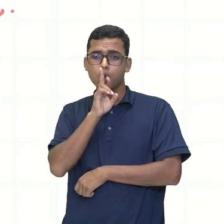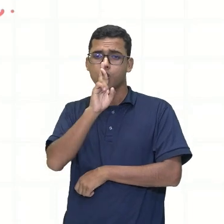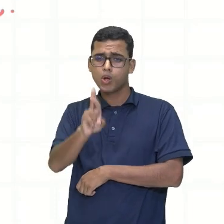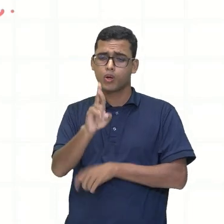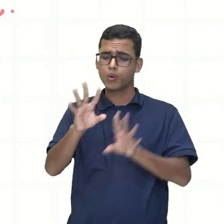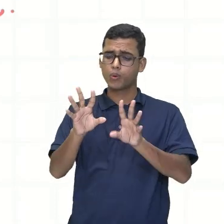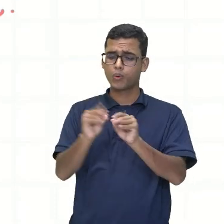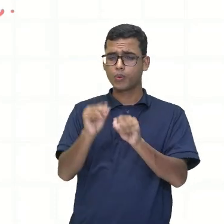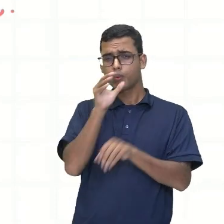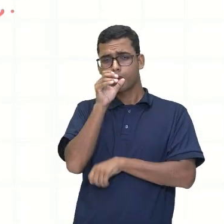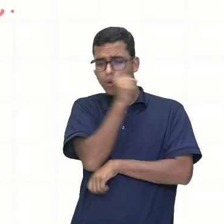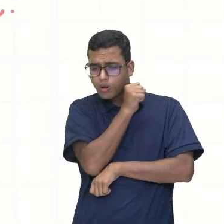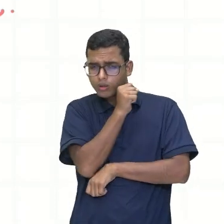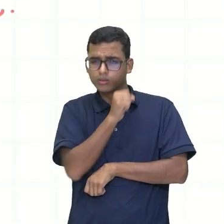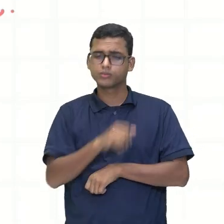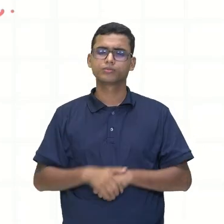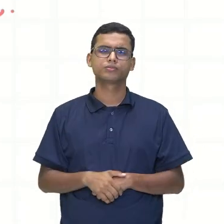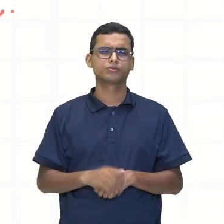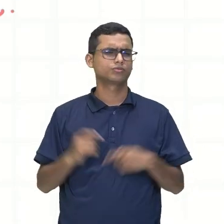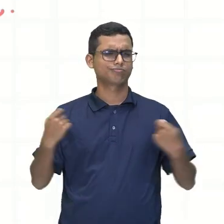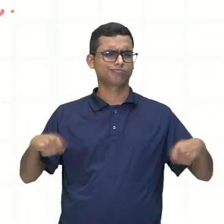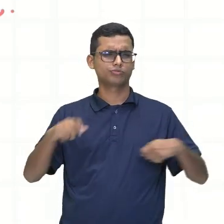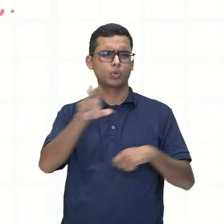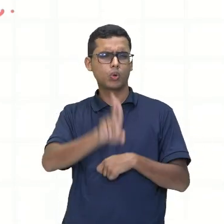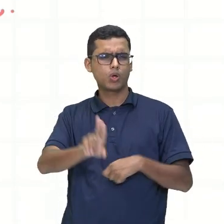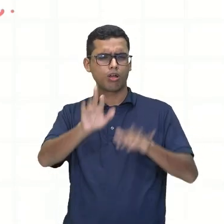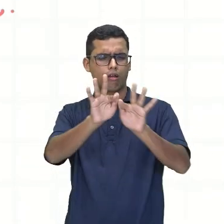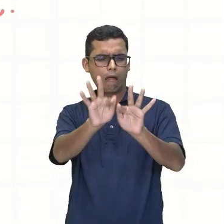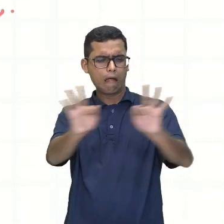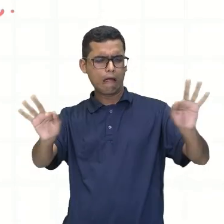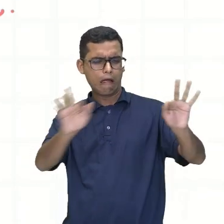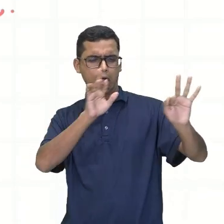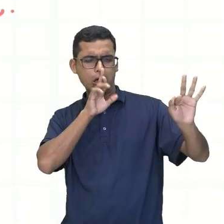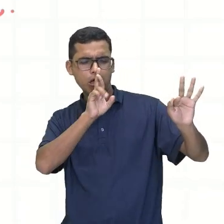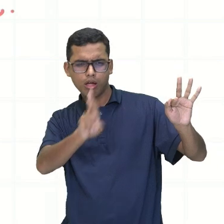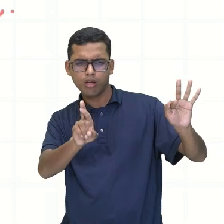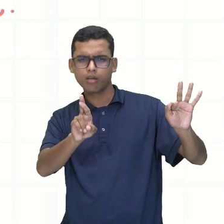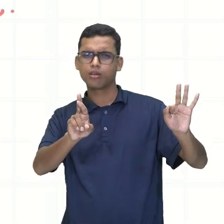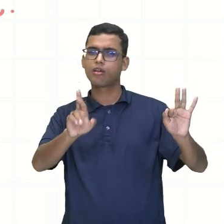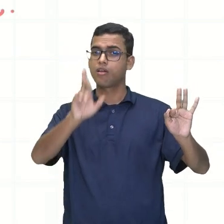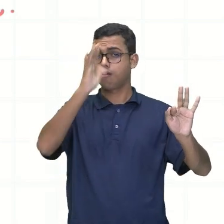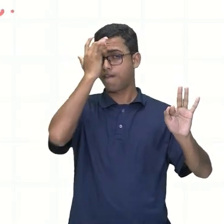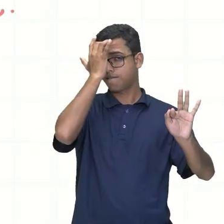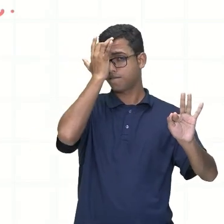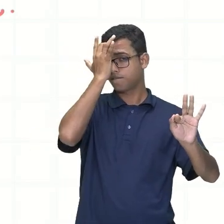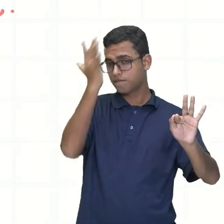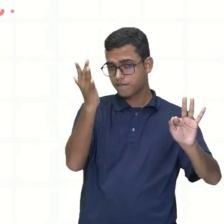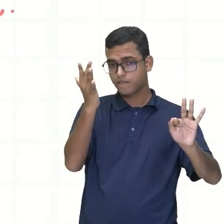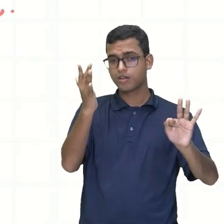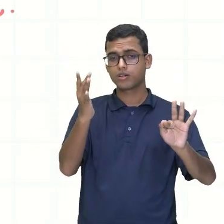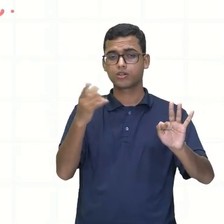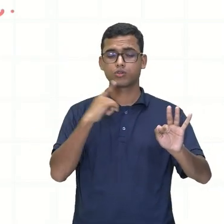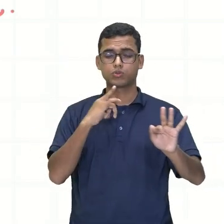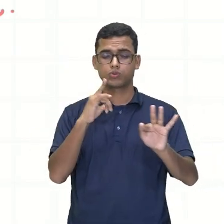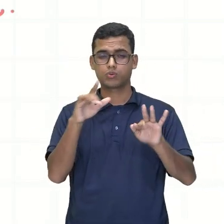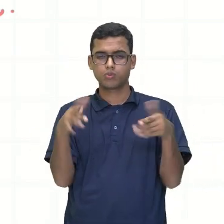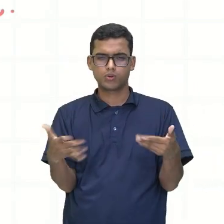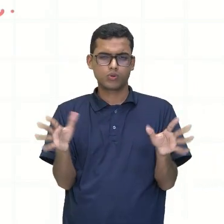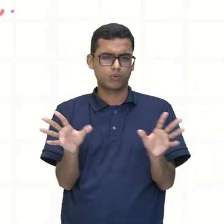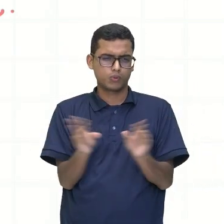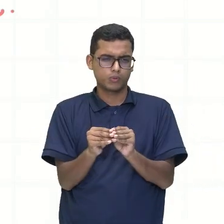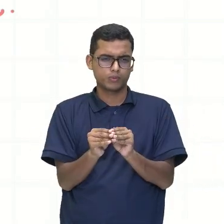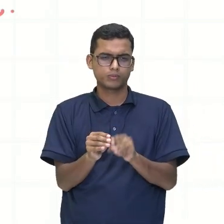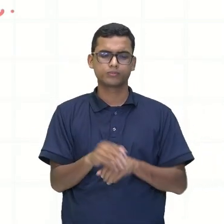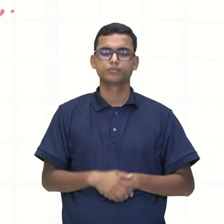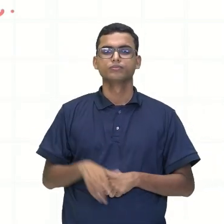ficar usando respostas gigantescas, é até mais fácil, tá bom? Sigam aí minhas dicas.